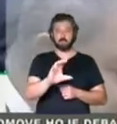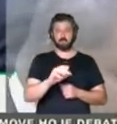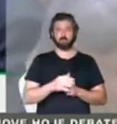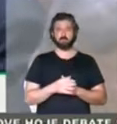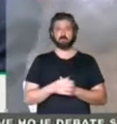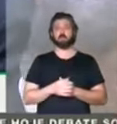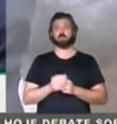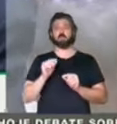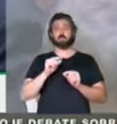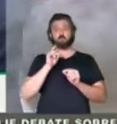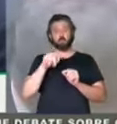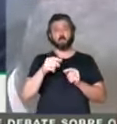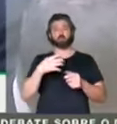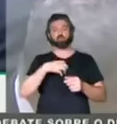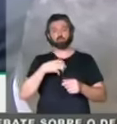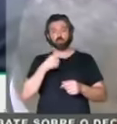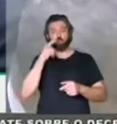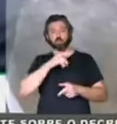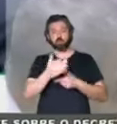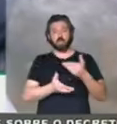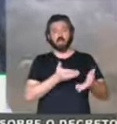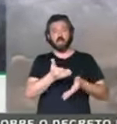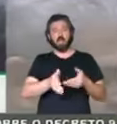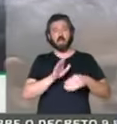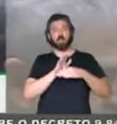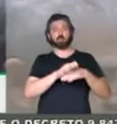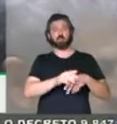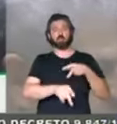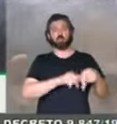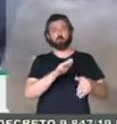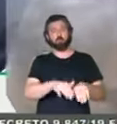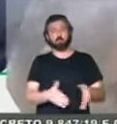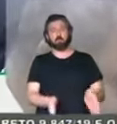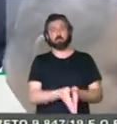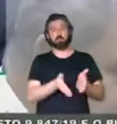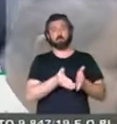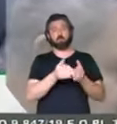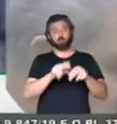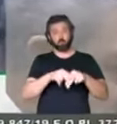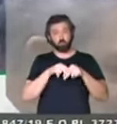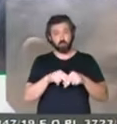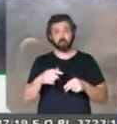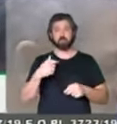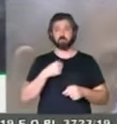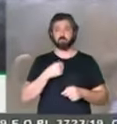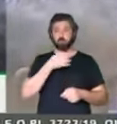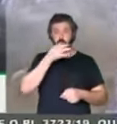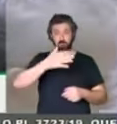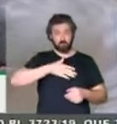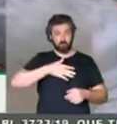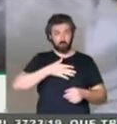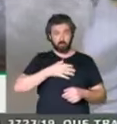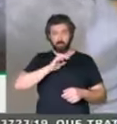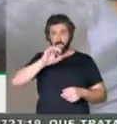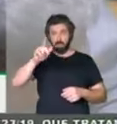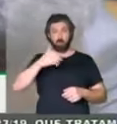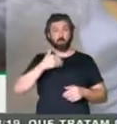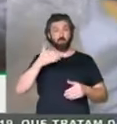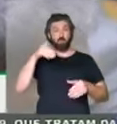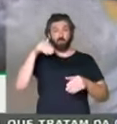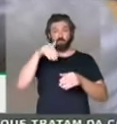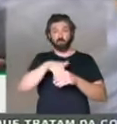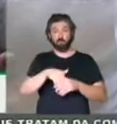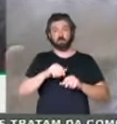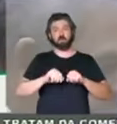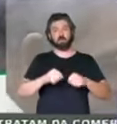doses homeopáticas de ajudar o menos favorecido. Por essa visão, eu deixo claro que o meu voto